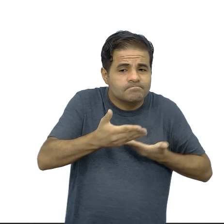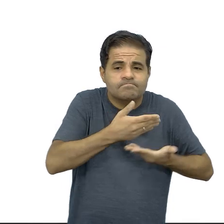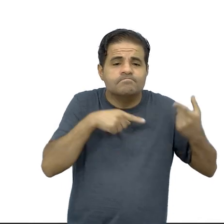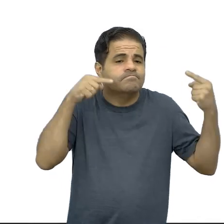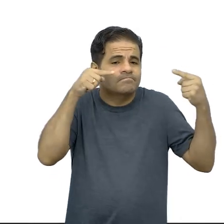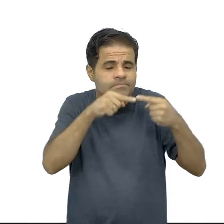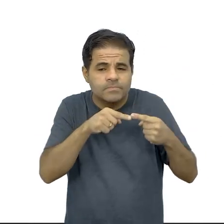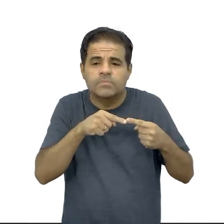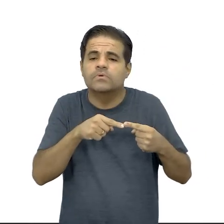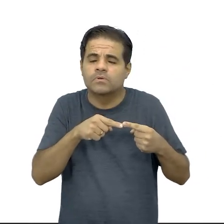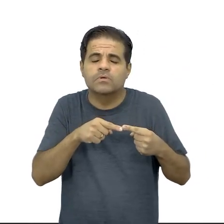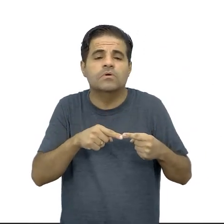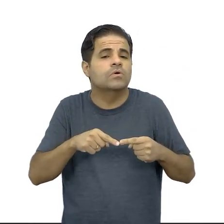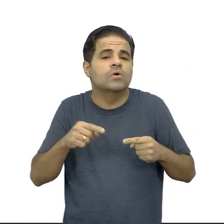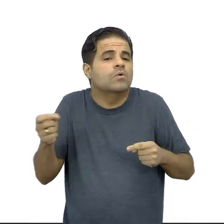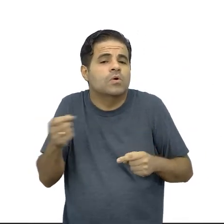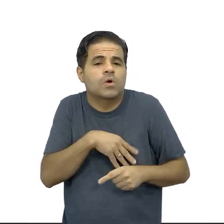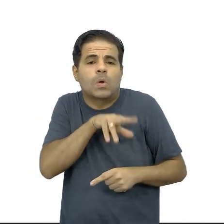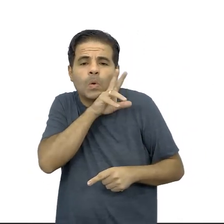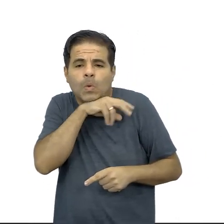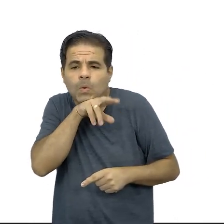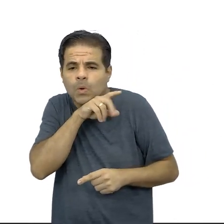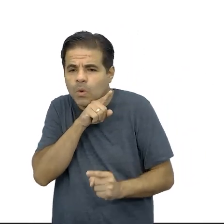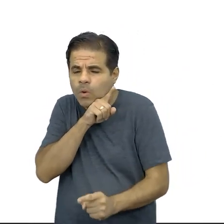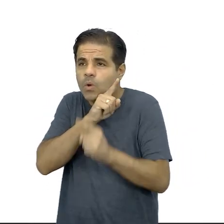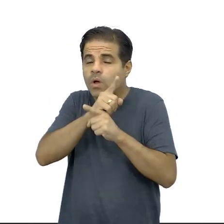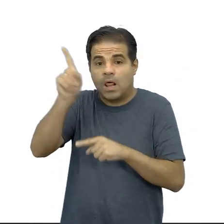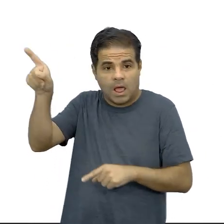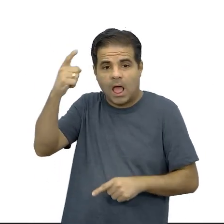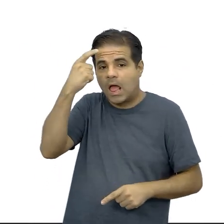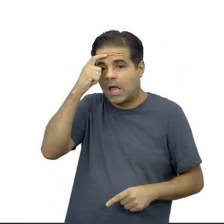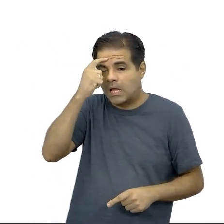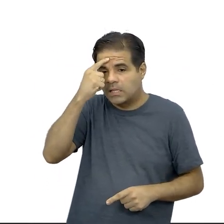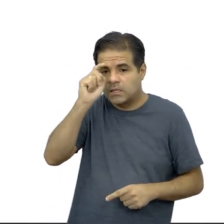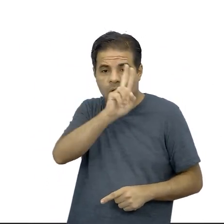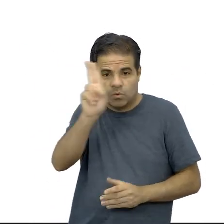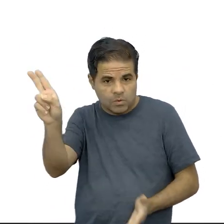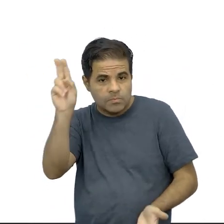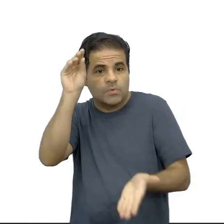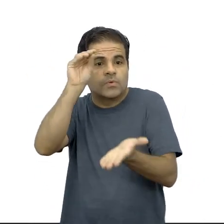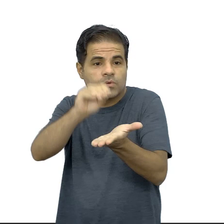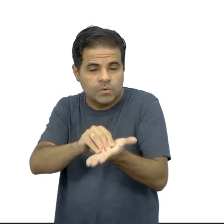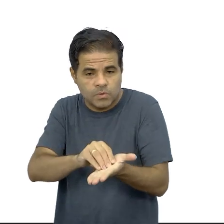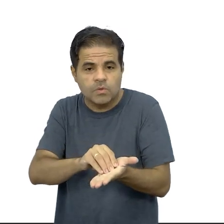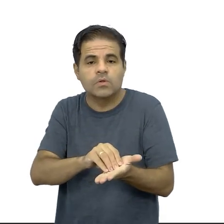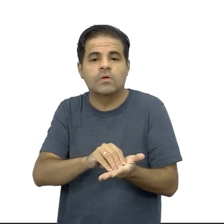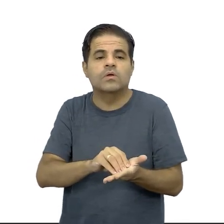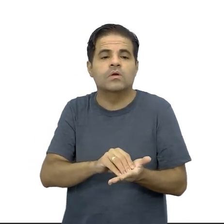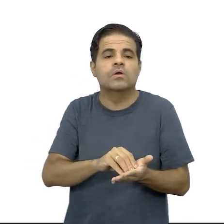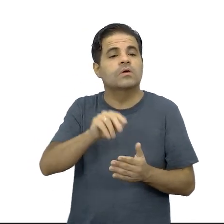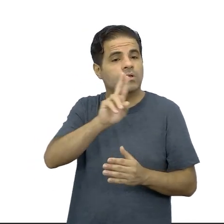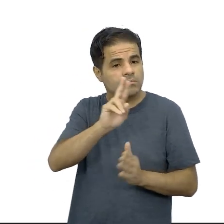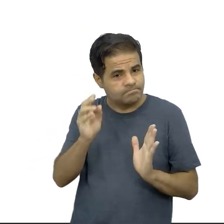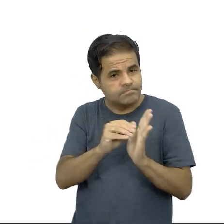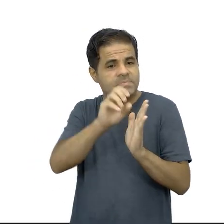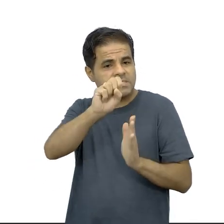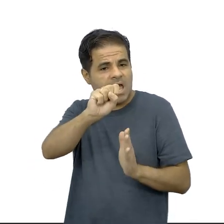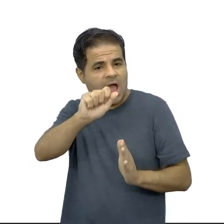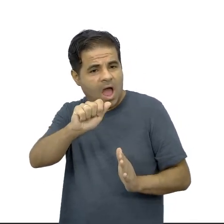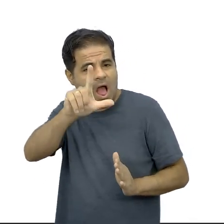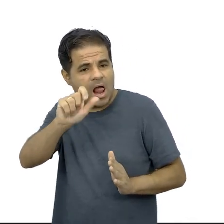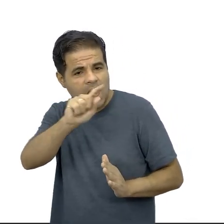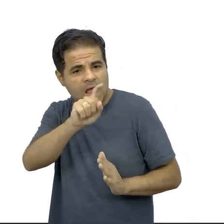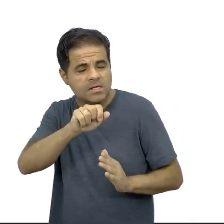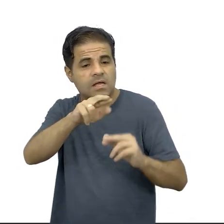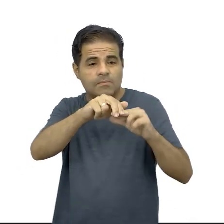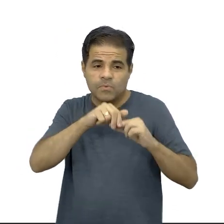uma nova espécie de cobra, descoberta na Índia, foi batizada de Trimeresurus salazar, em